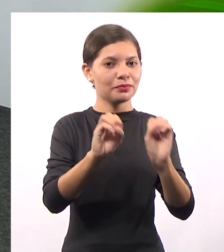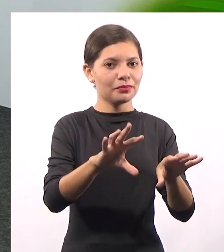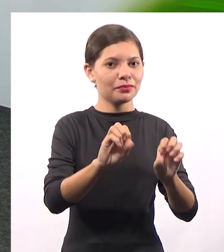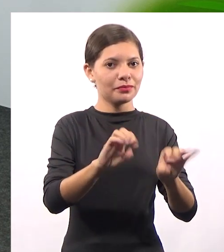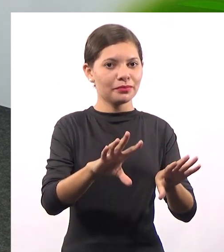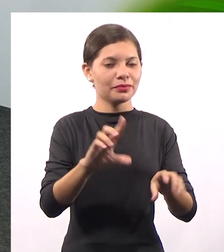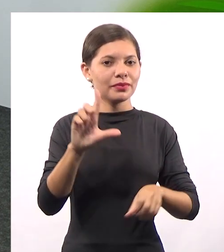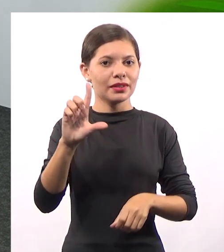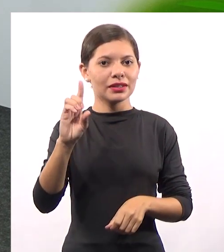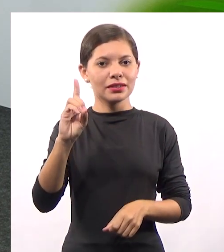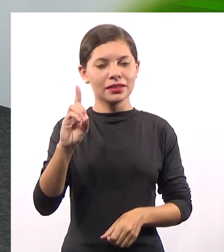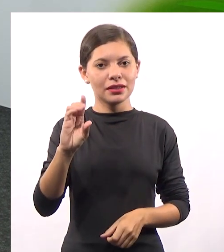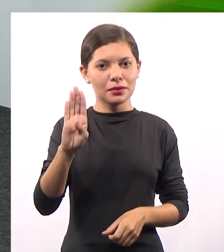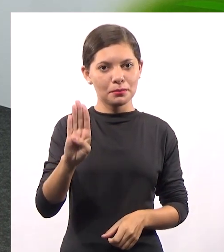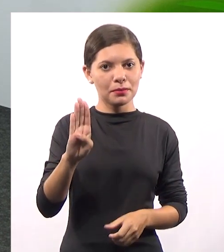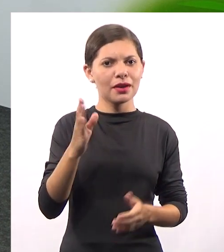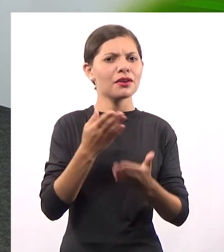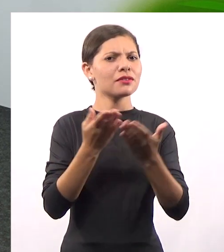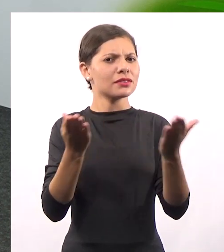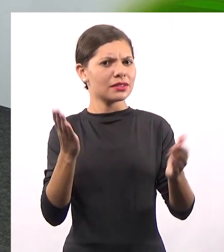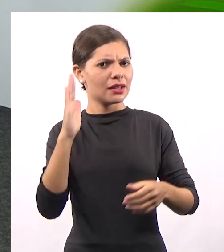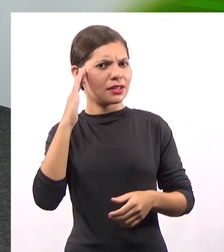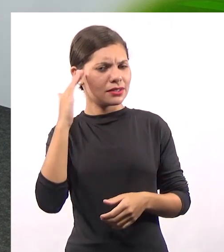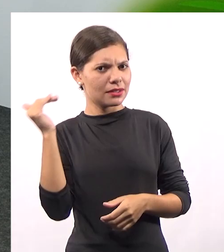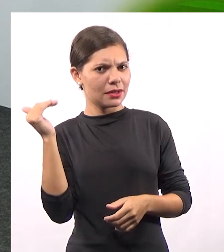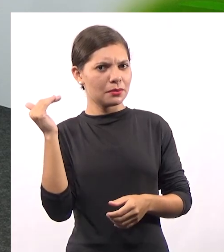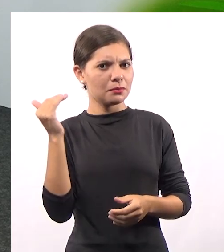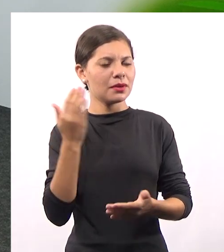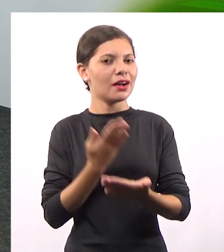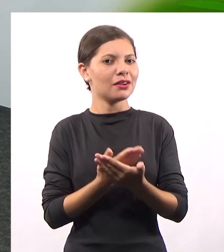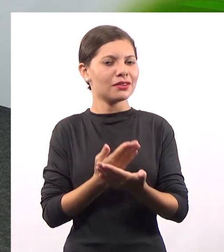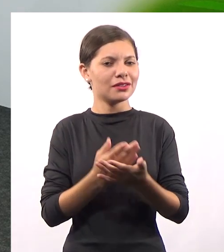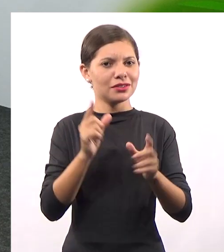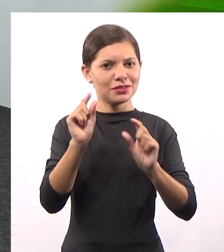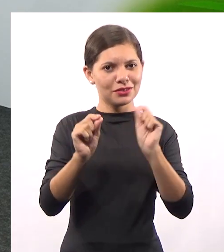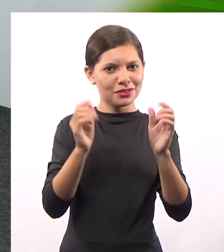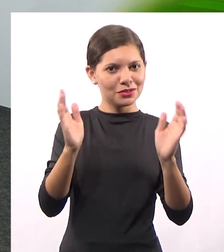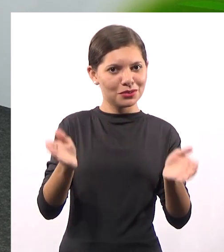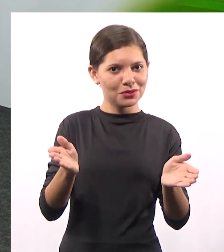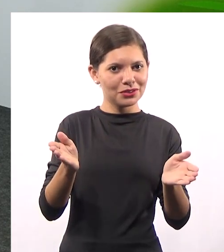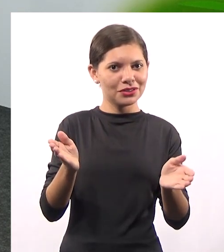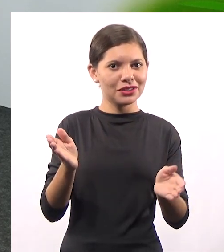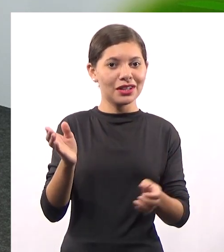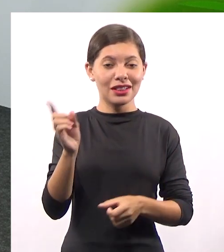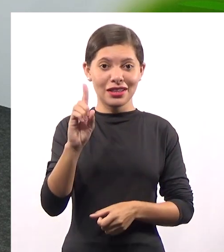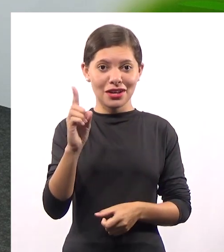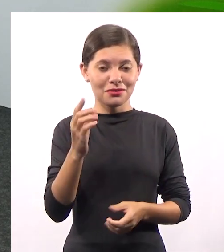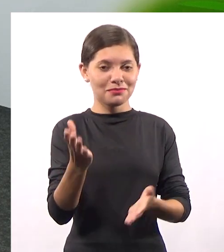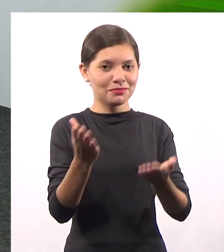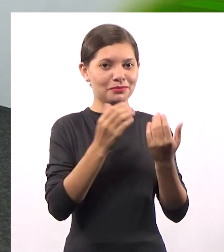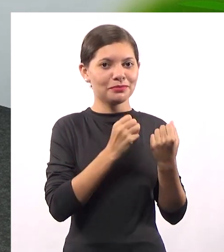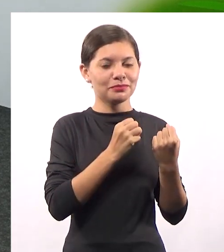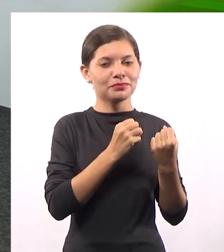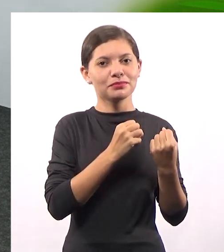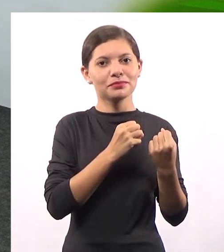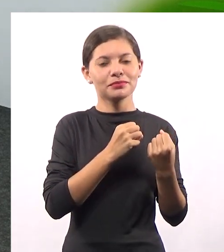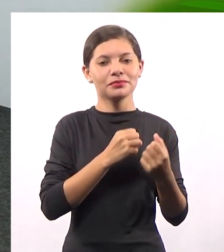trilha LDB. E você sabe qual é o episódio de hoje? Não? Então vem comigo.